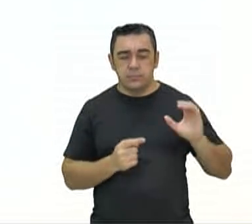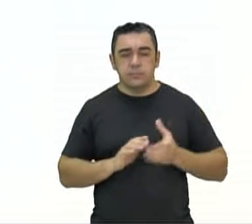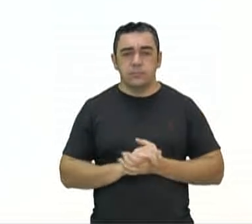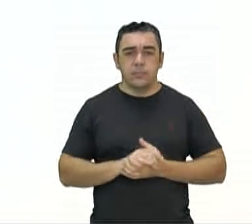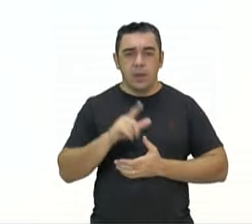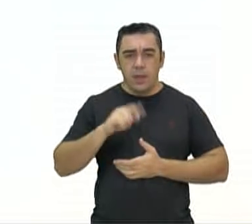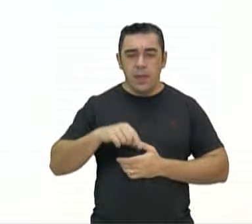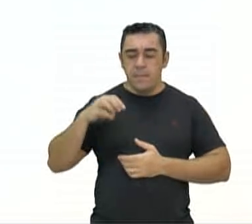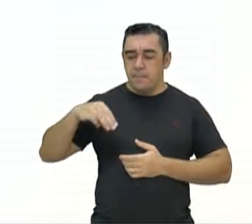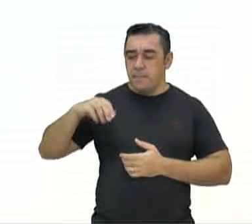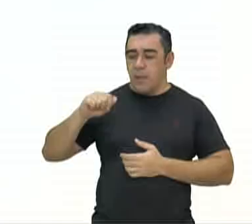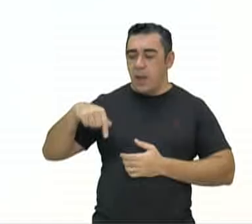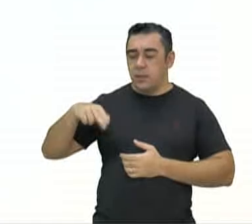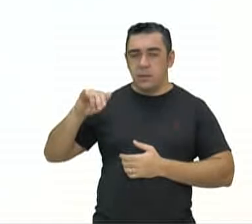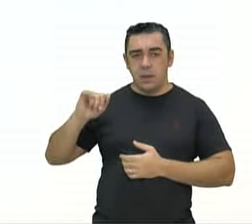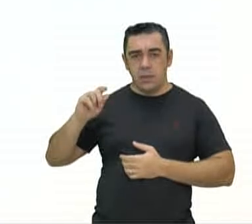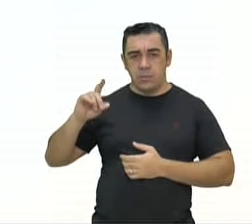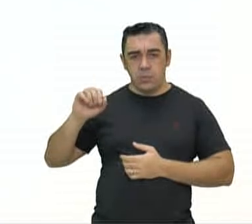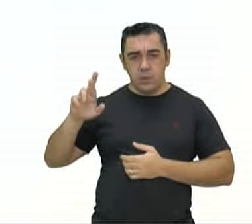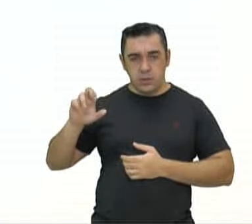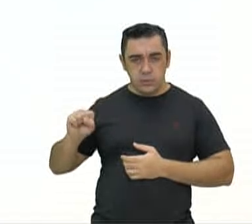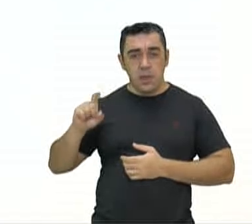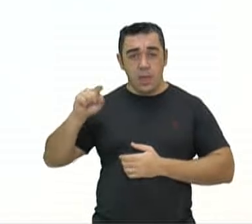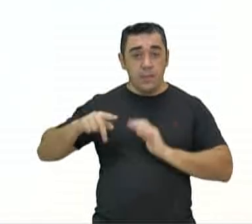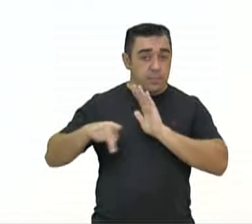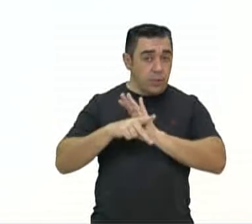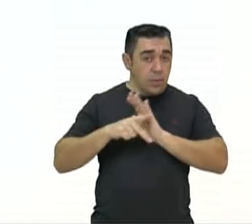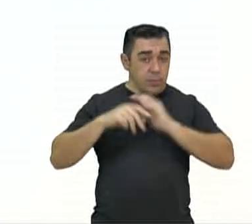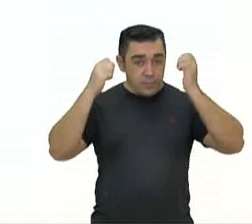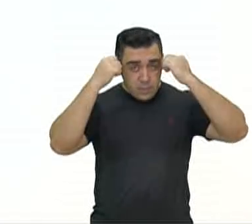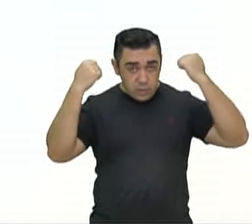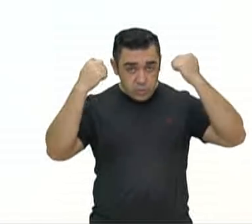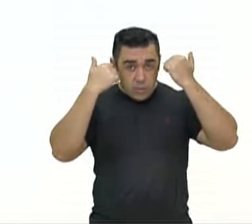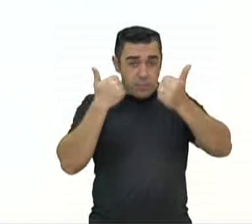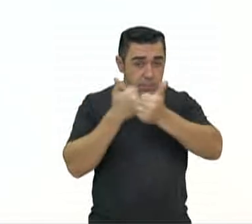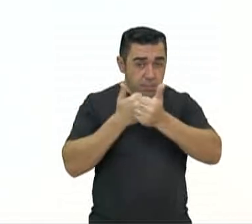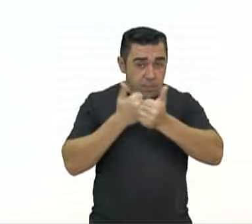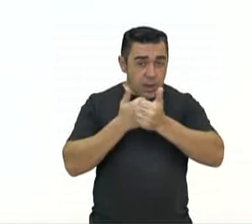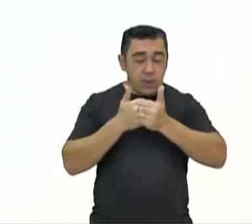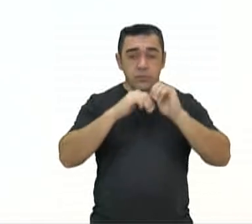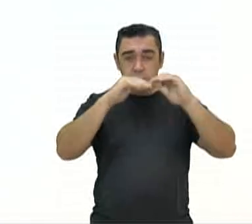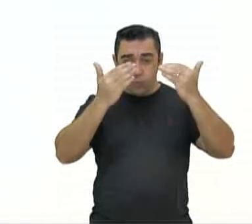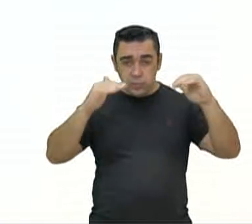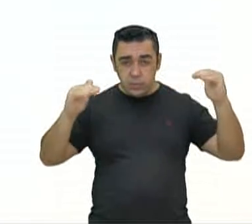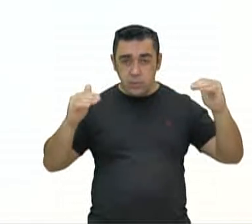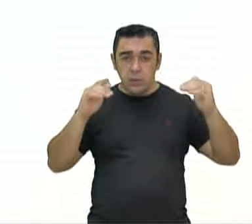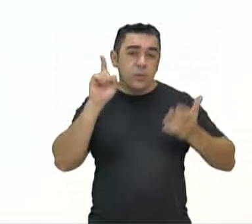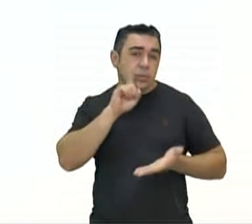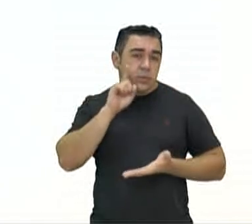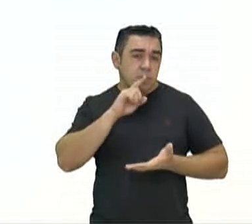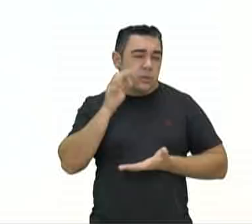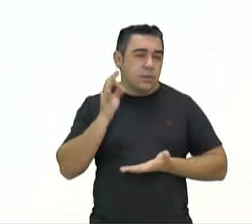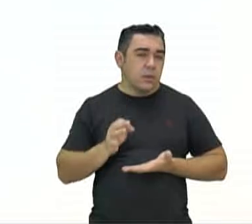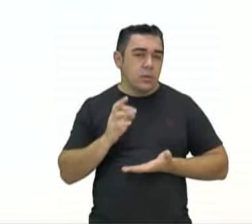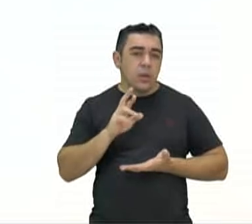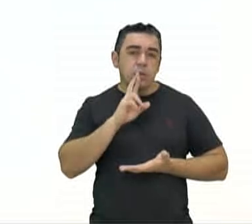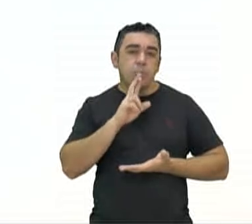de maquiadoras as indústrias mexicanas próximas à fronteira com os Estados Unidos. Ele quer saber a